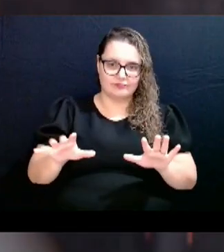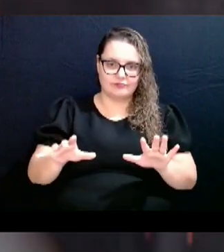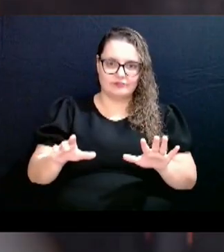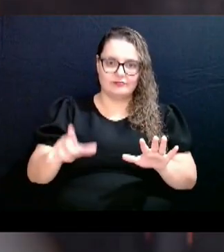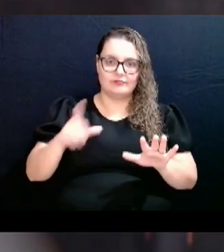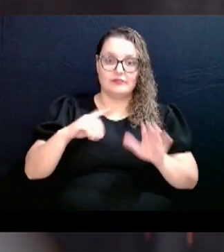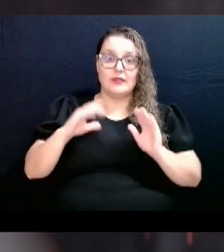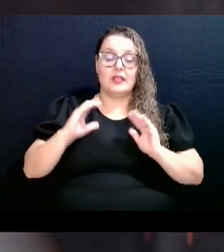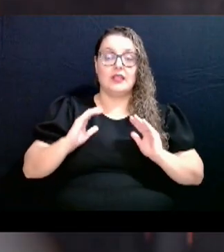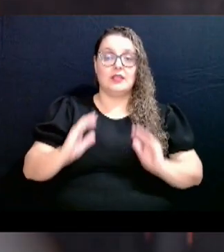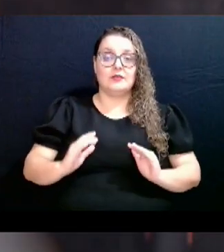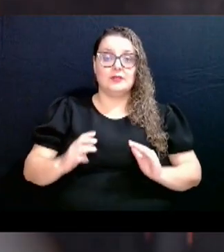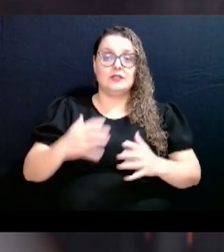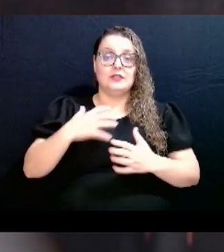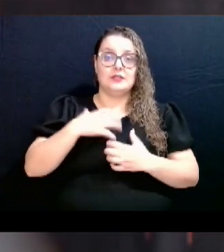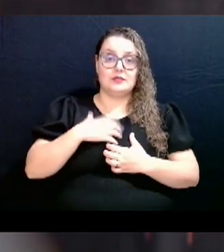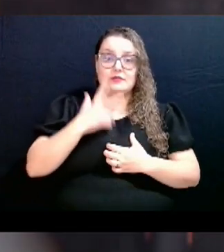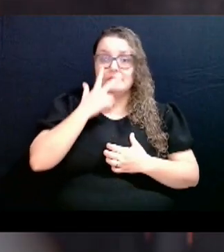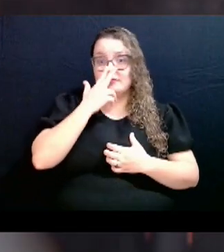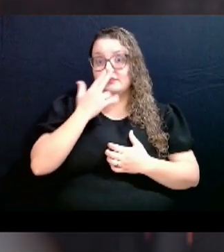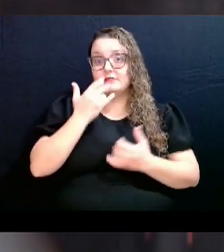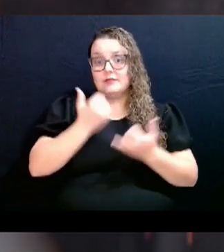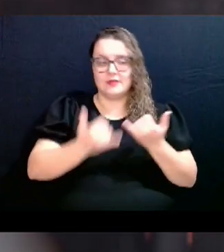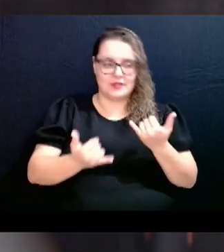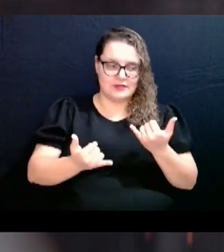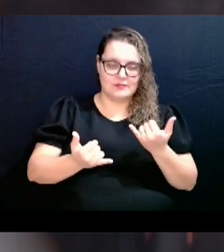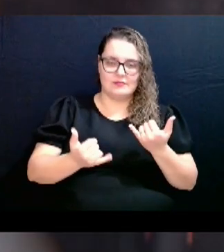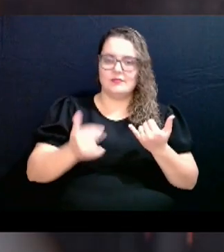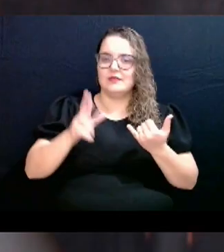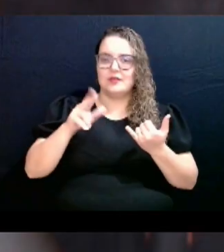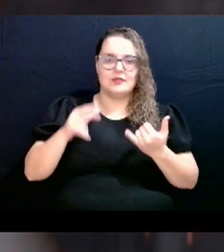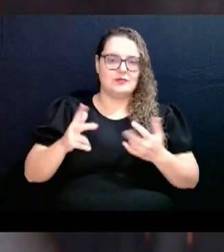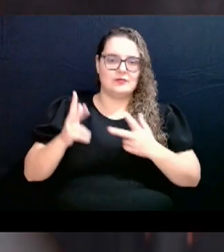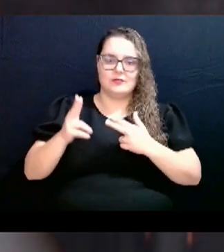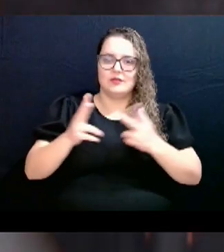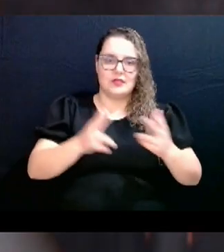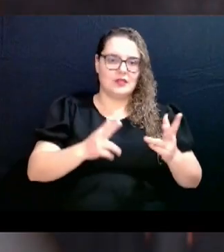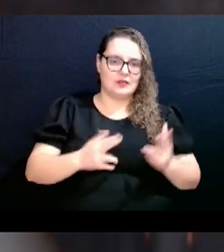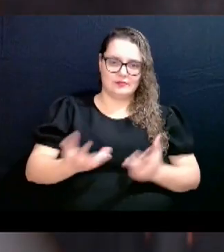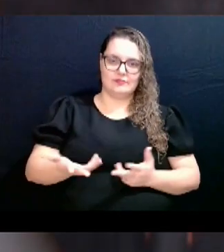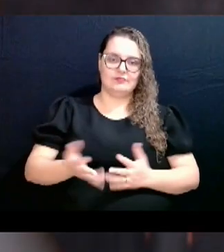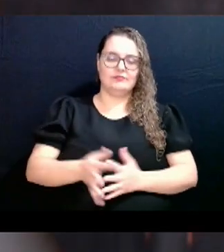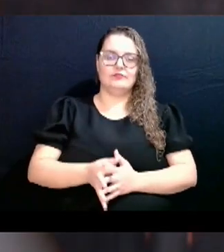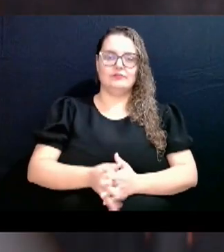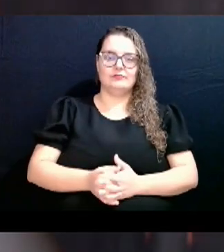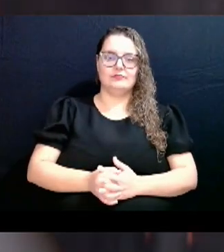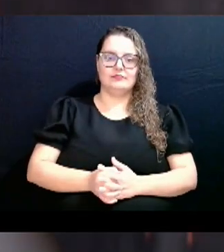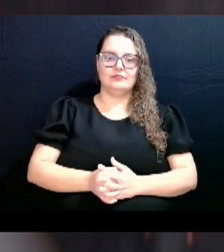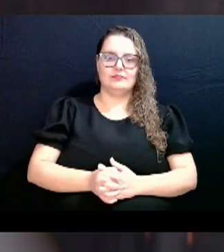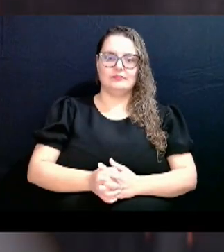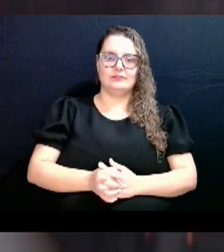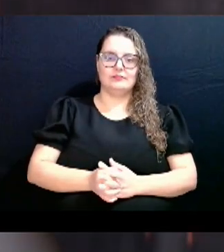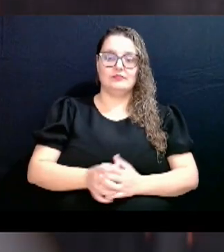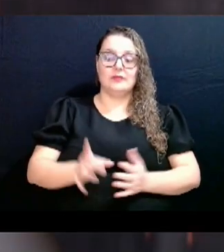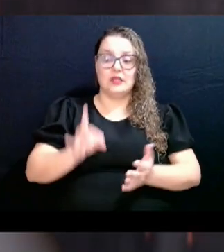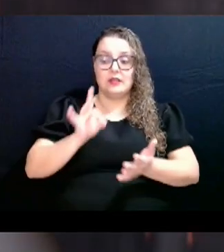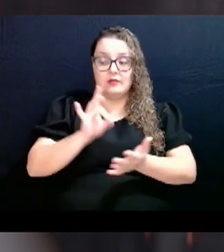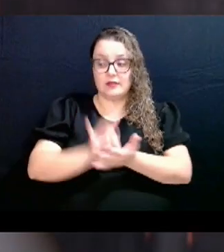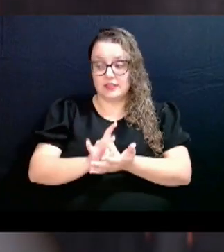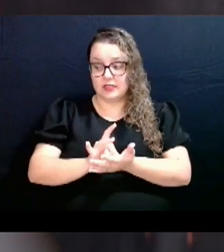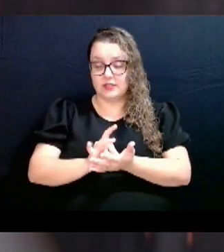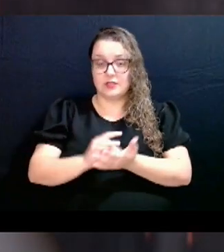e sentimentos parecidos, mas nunca é totalmente igual. Na verdade, tanto a psicanálise, essa